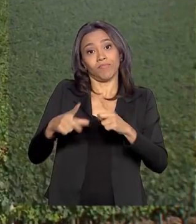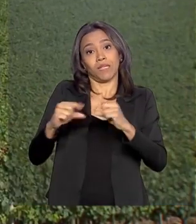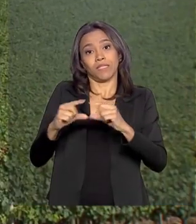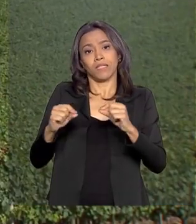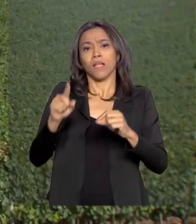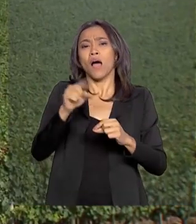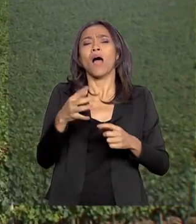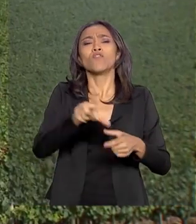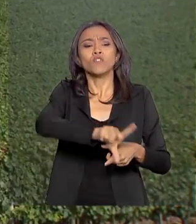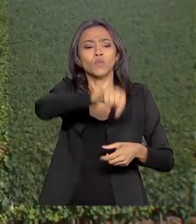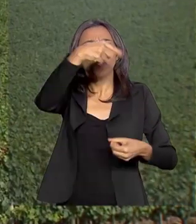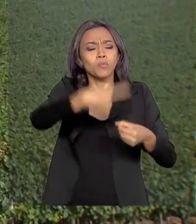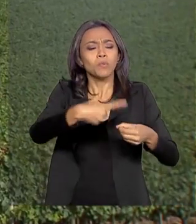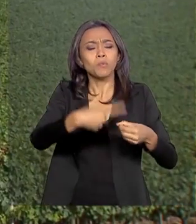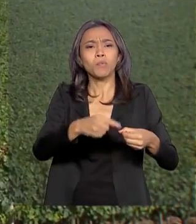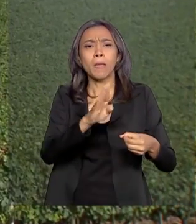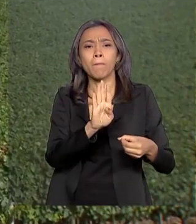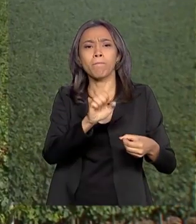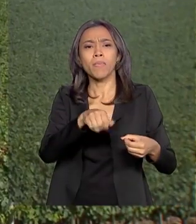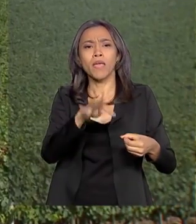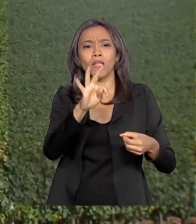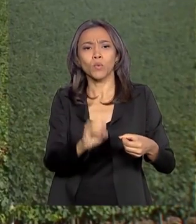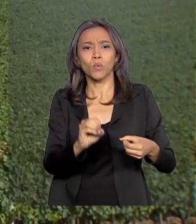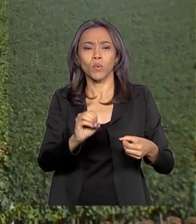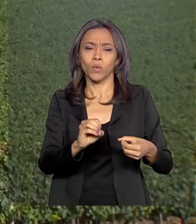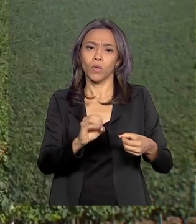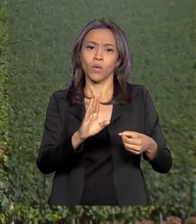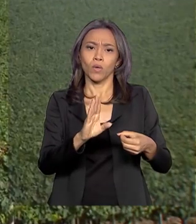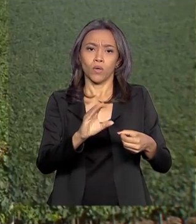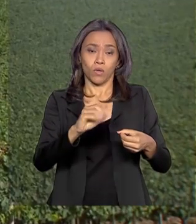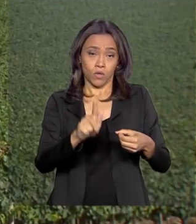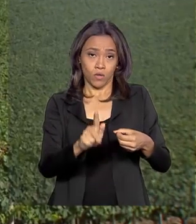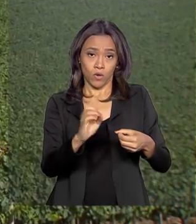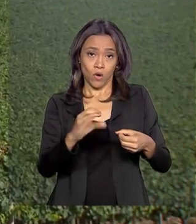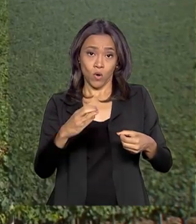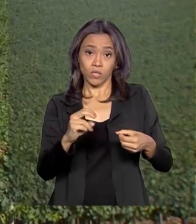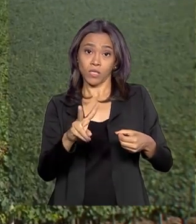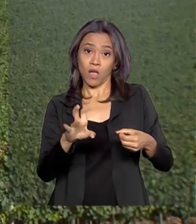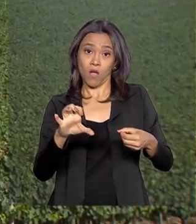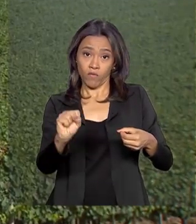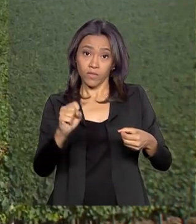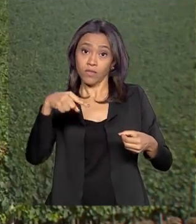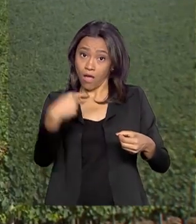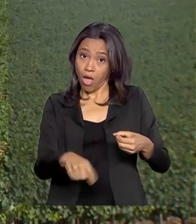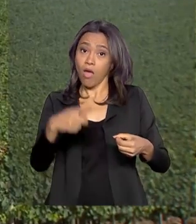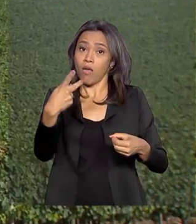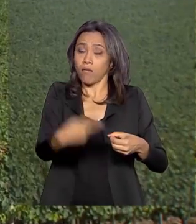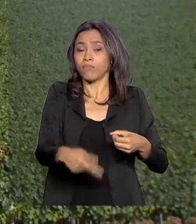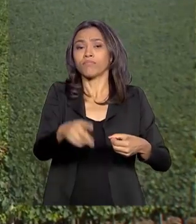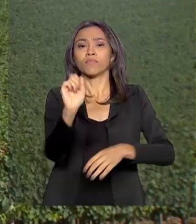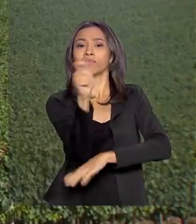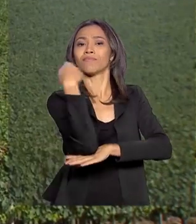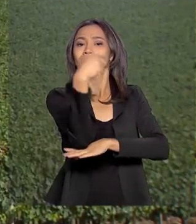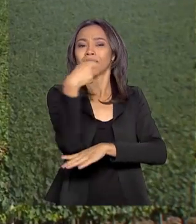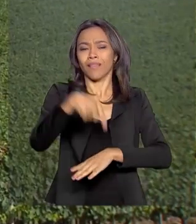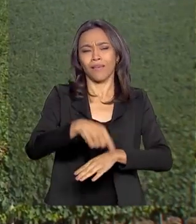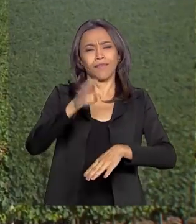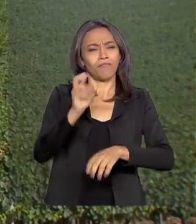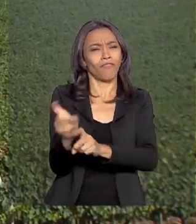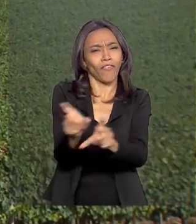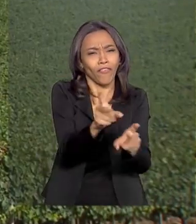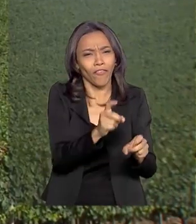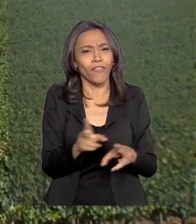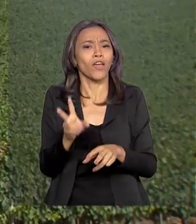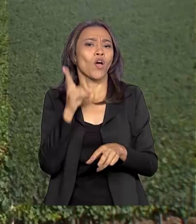Gonçalves, na Serra Gaúcha, um dos principais pontos turísticos do país, com destaque para a produção de uvas e vinho.